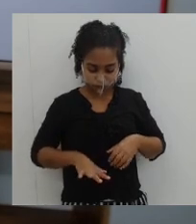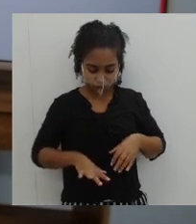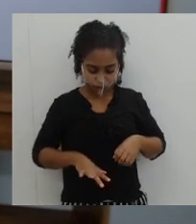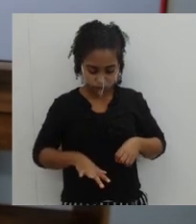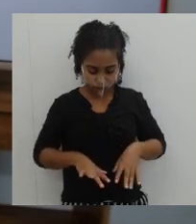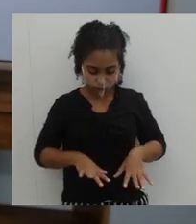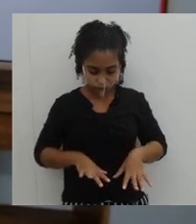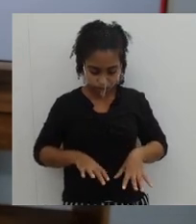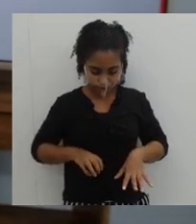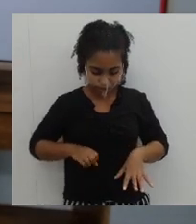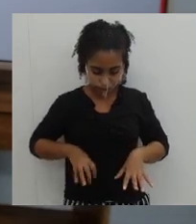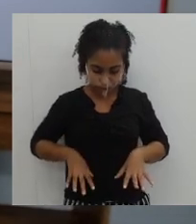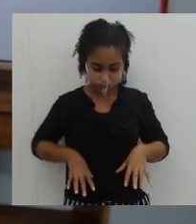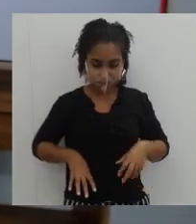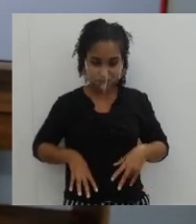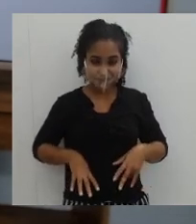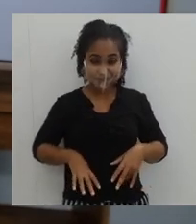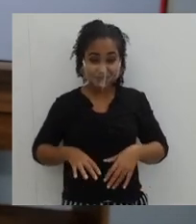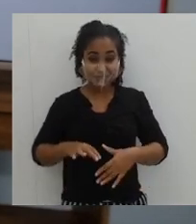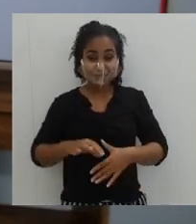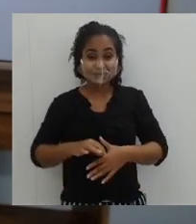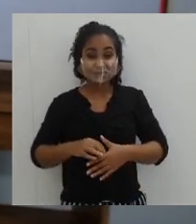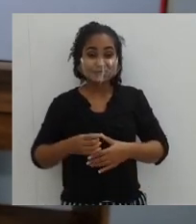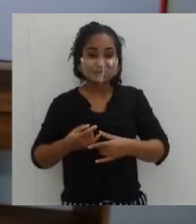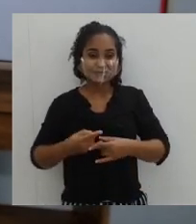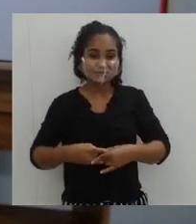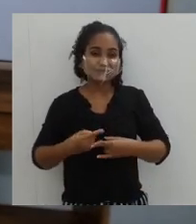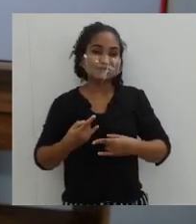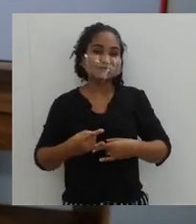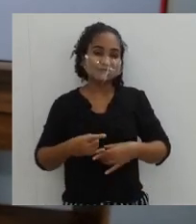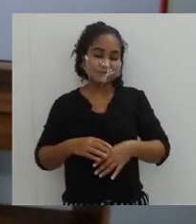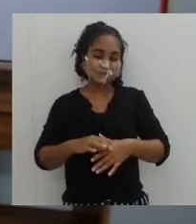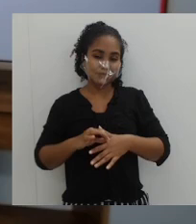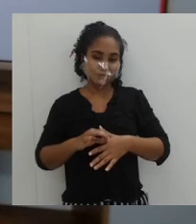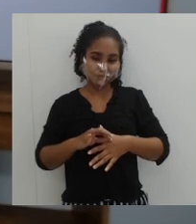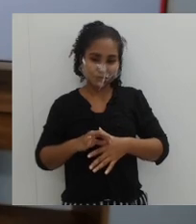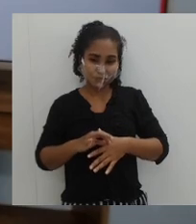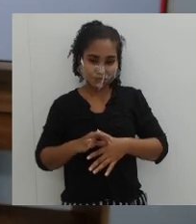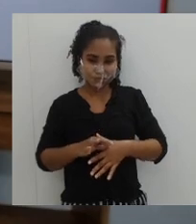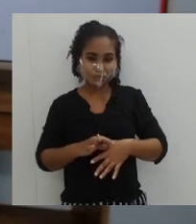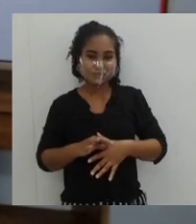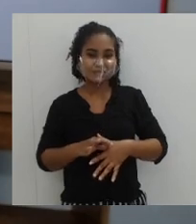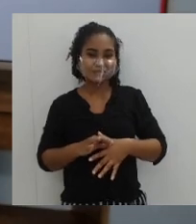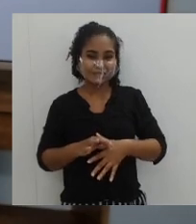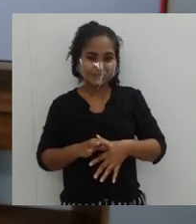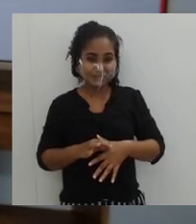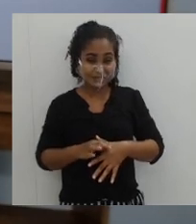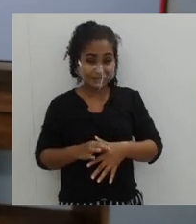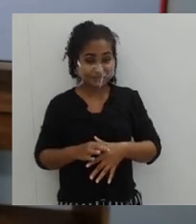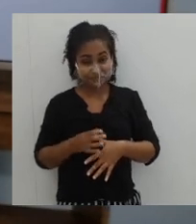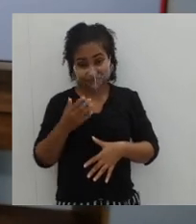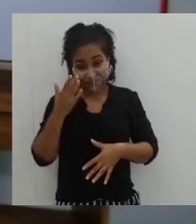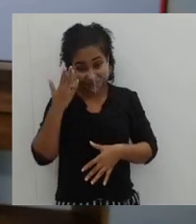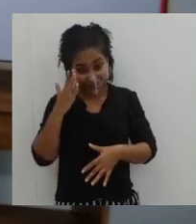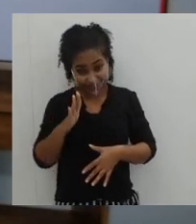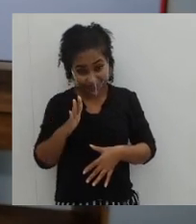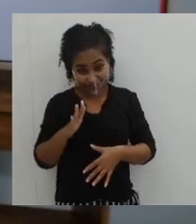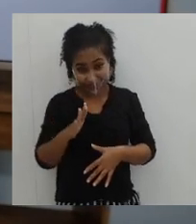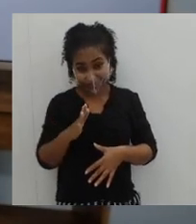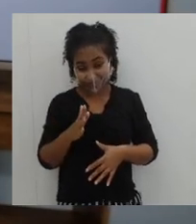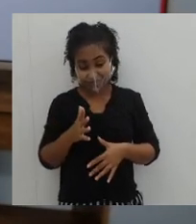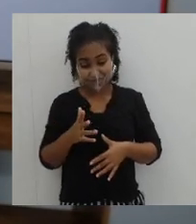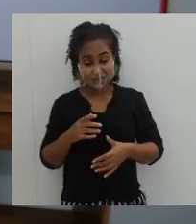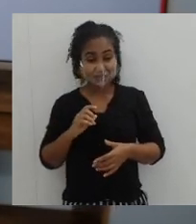ficam aderidas à musculatura do animal. Aí você compra uma carne de mal procedência, não